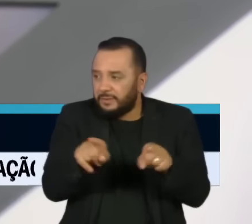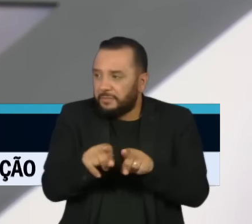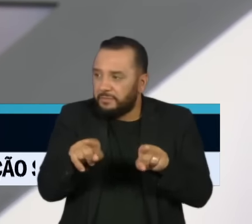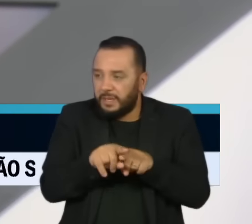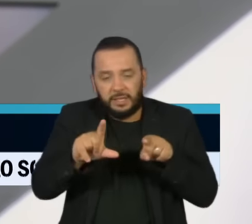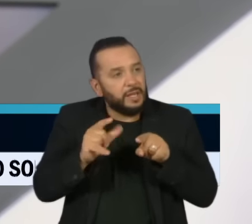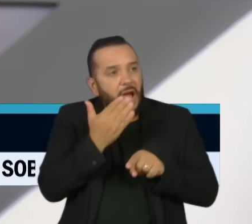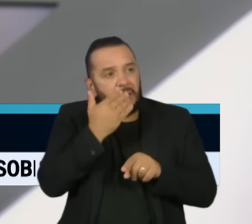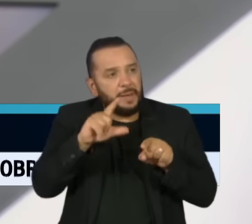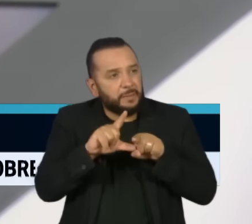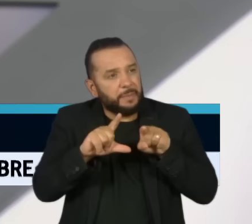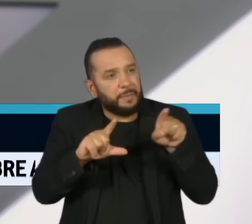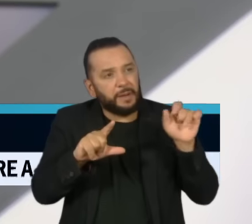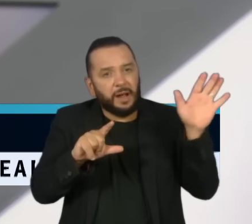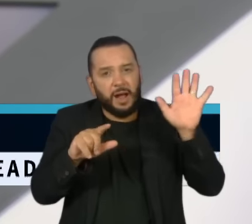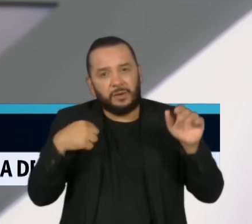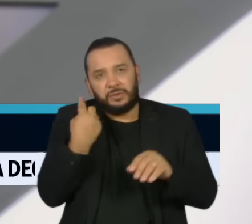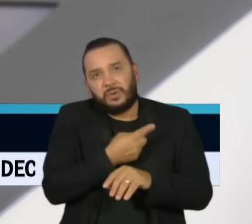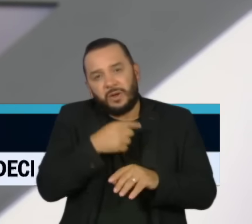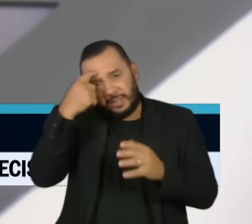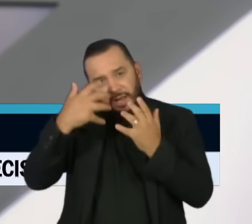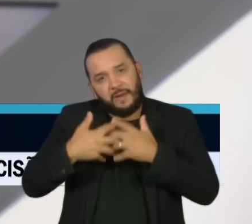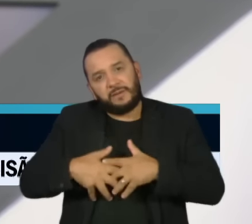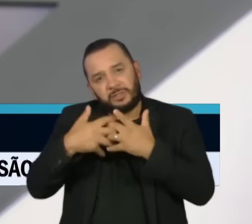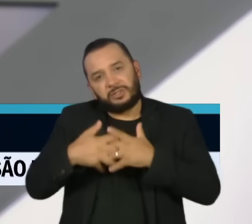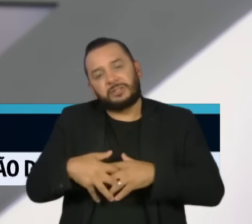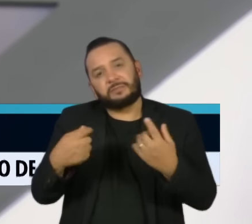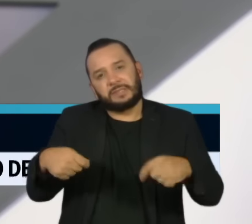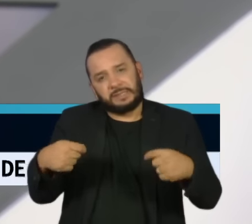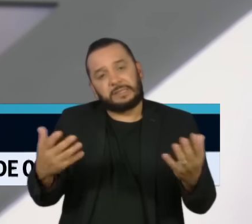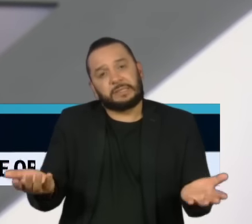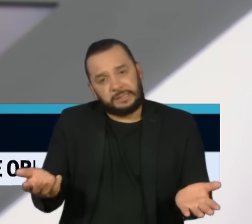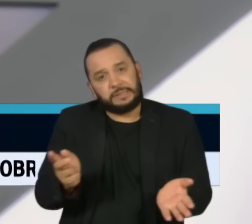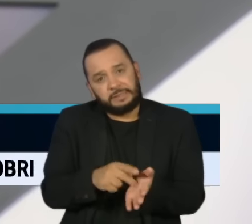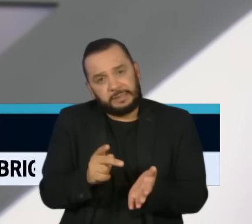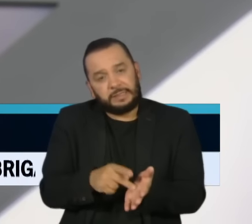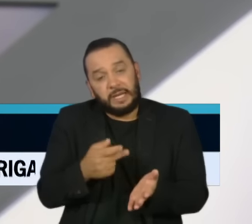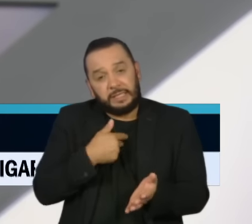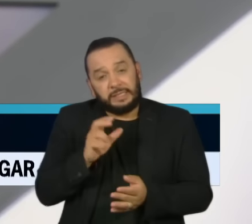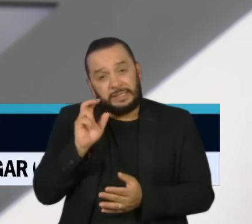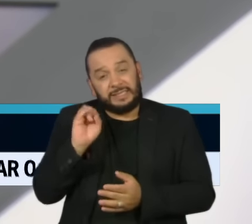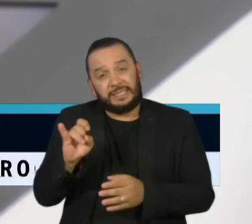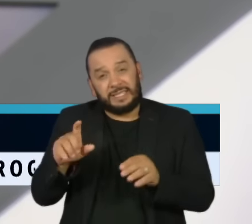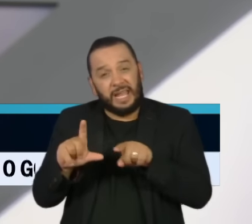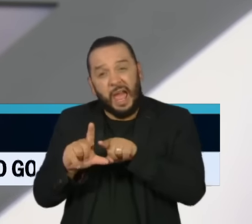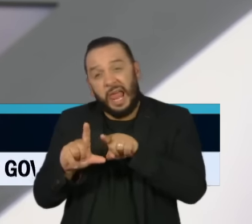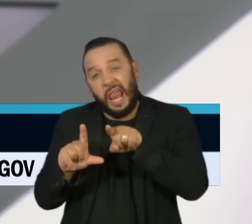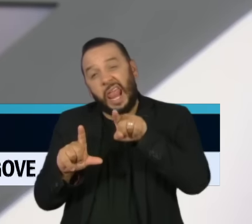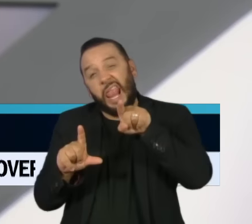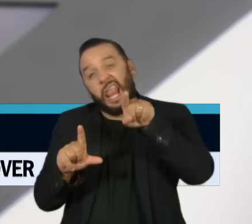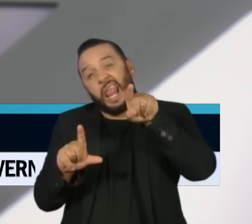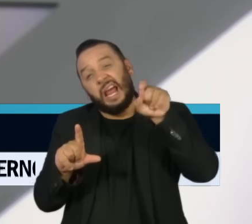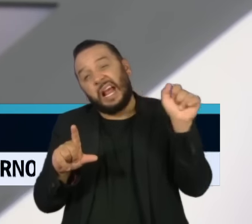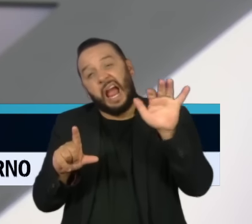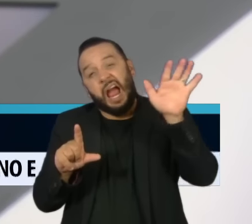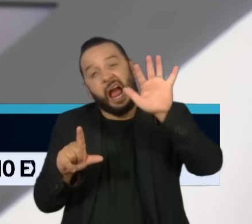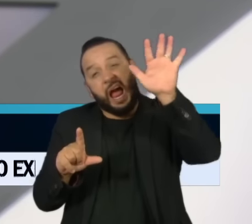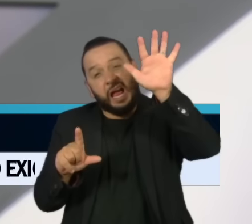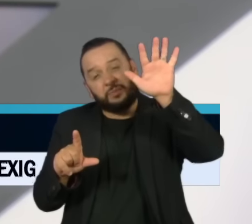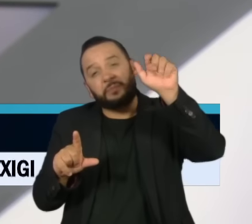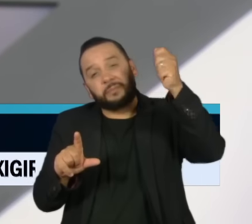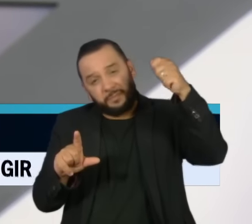de fundo, precisaria ser refletido por todos nós. Agora, não tem jeito. Enquanto essa inflação não voltar à normalidade, enquanto os preços lá fora